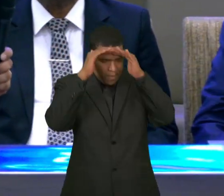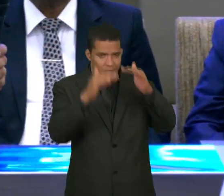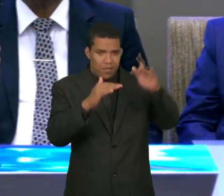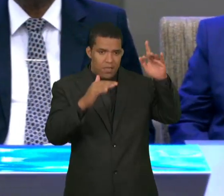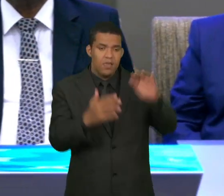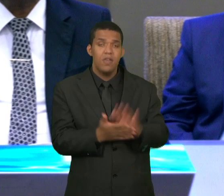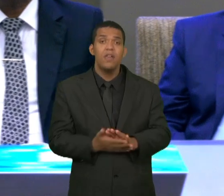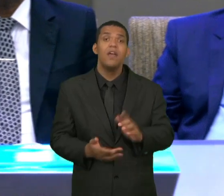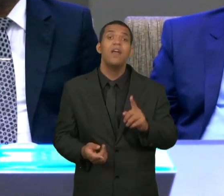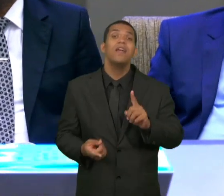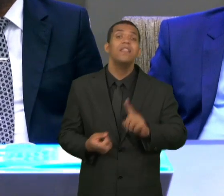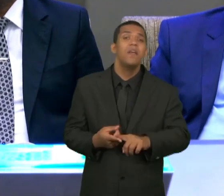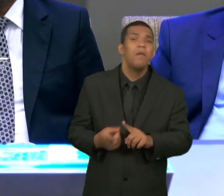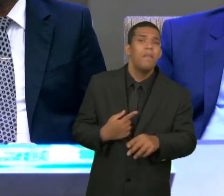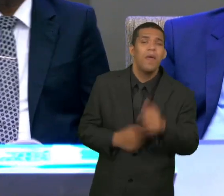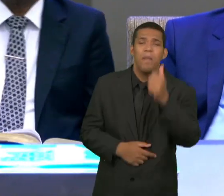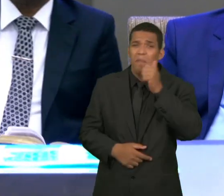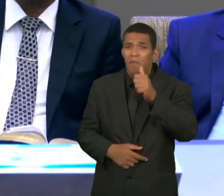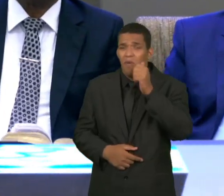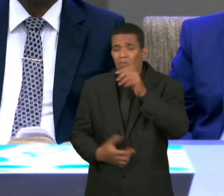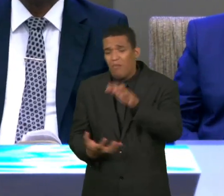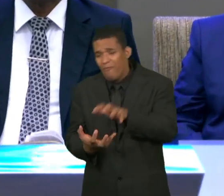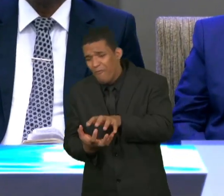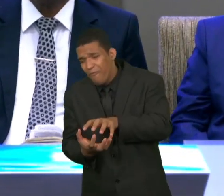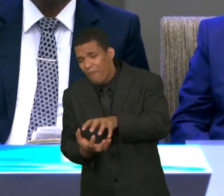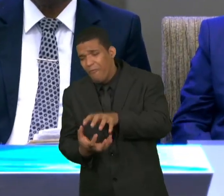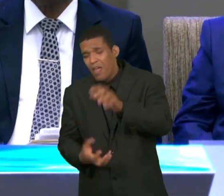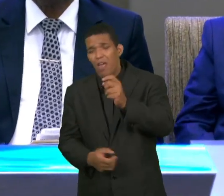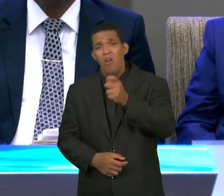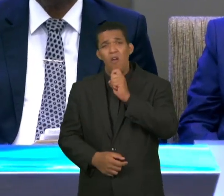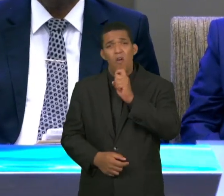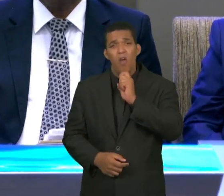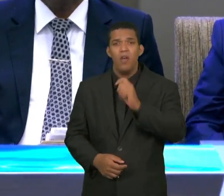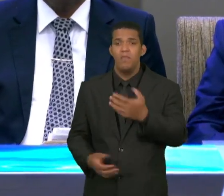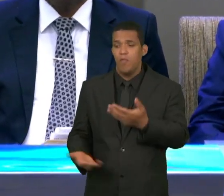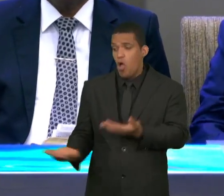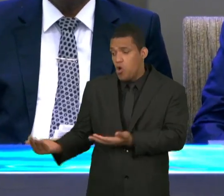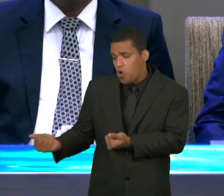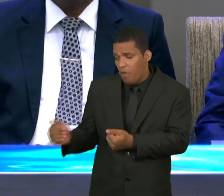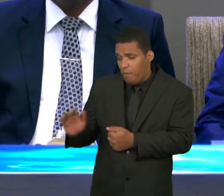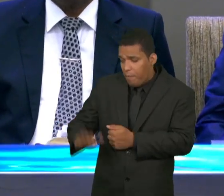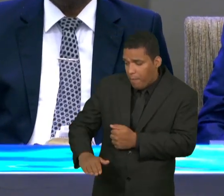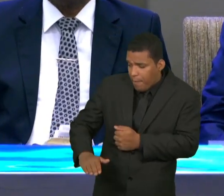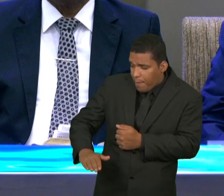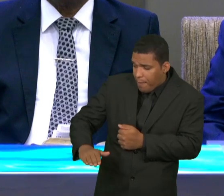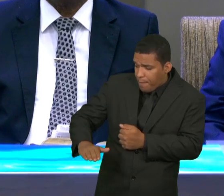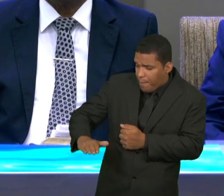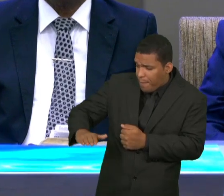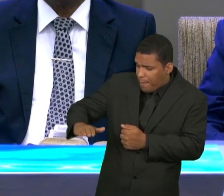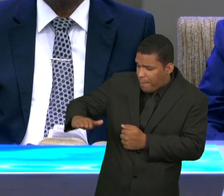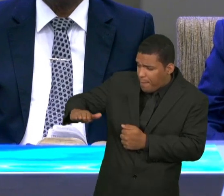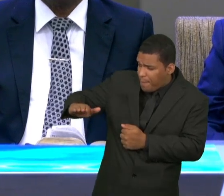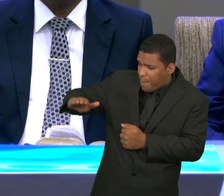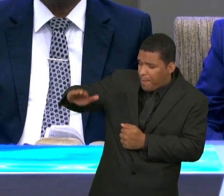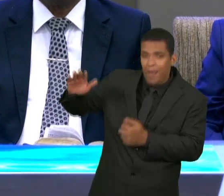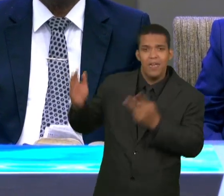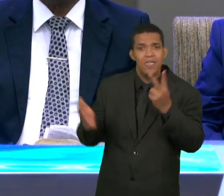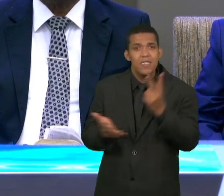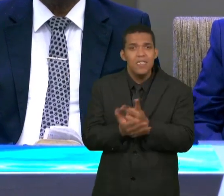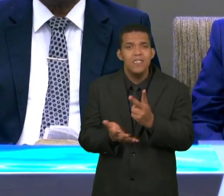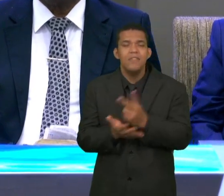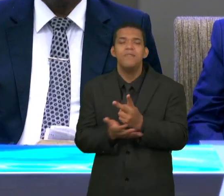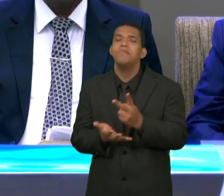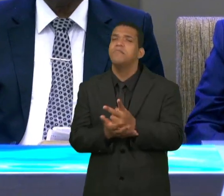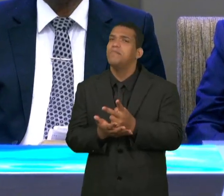templo, também, era desde a sua mocidade, ela guardou a pureza. Aí Deus disse: eu vou